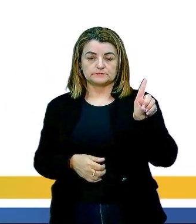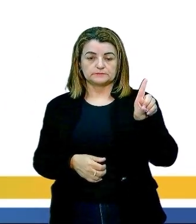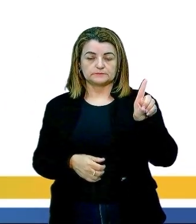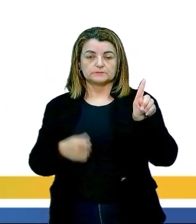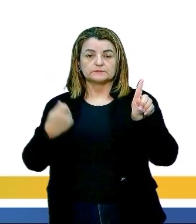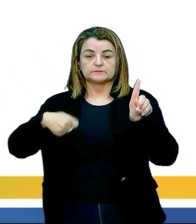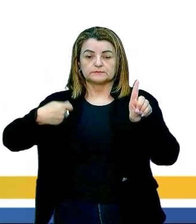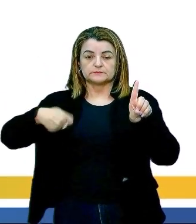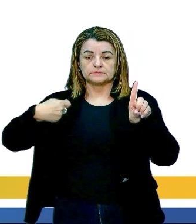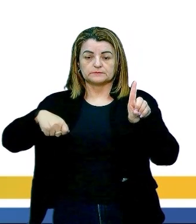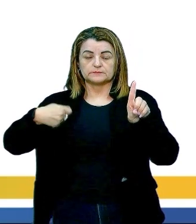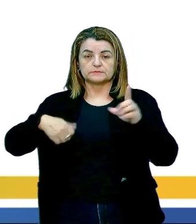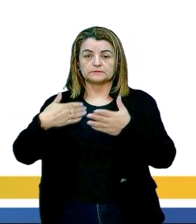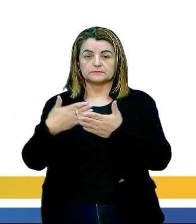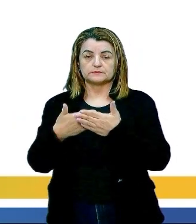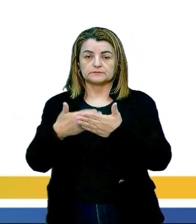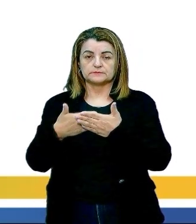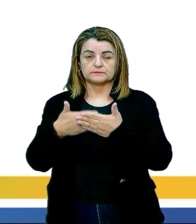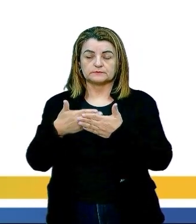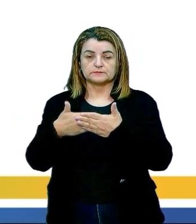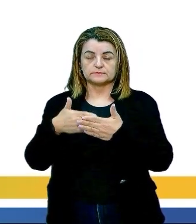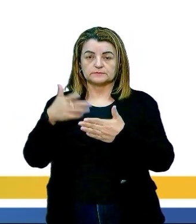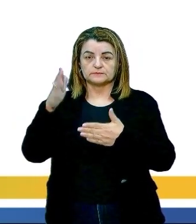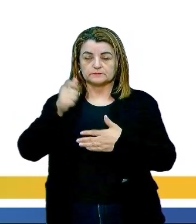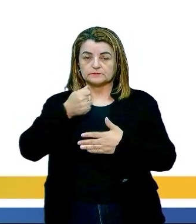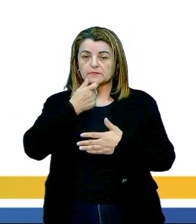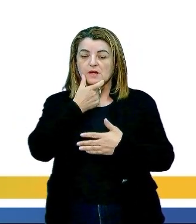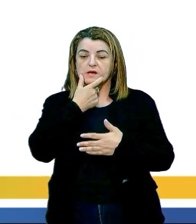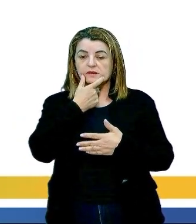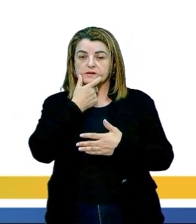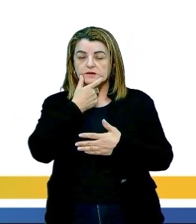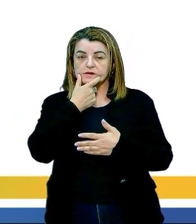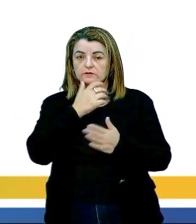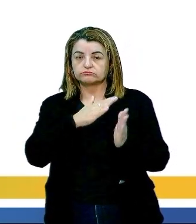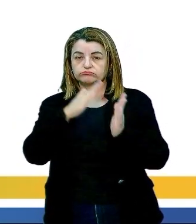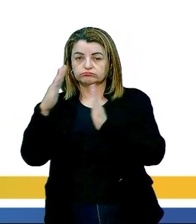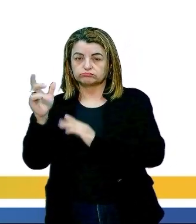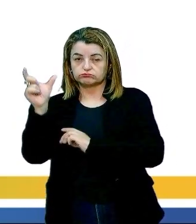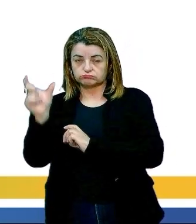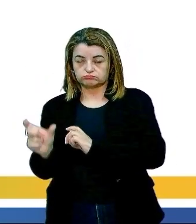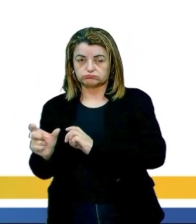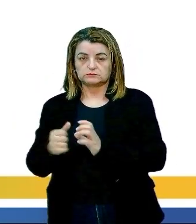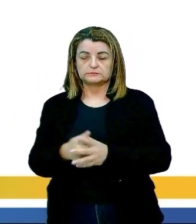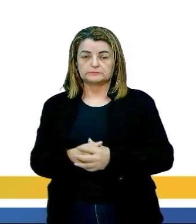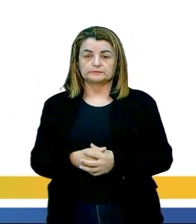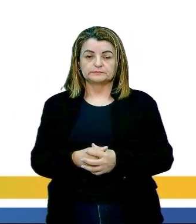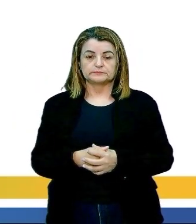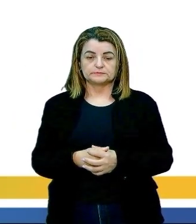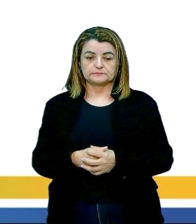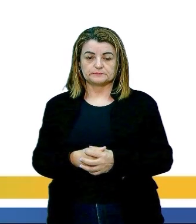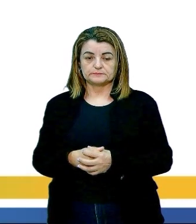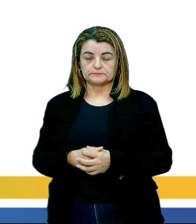D, necessidade de estudo de língua inglesa por parte dos personagens.